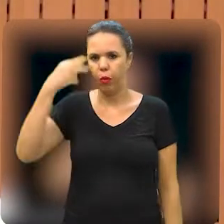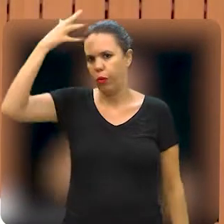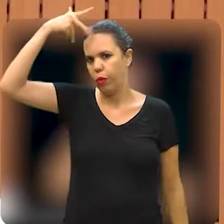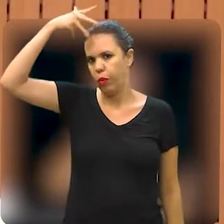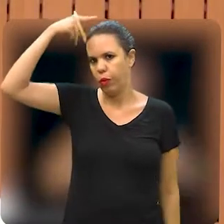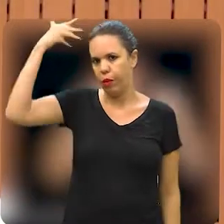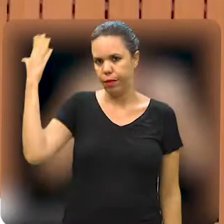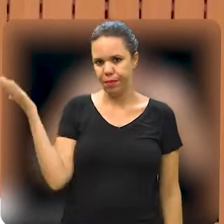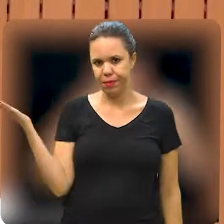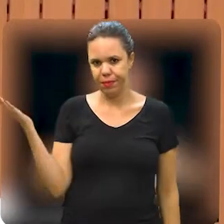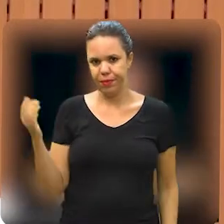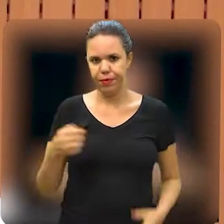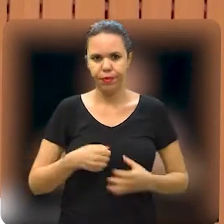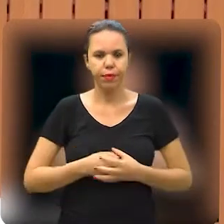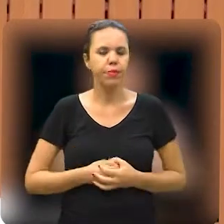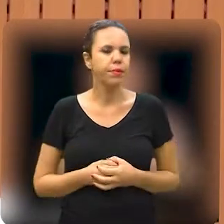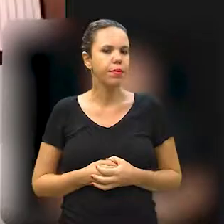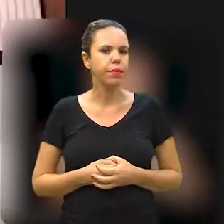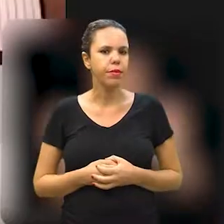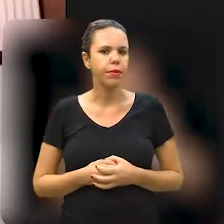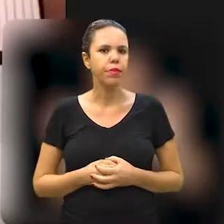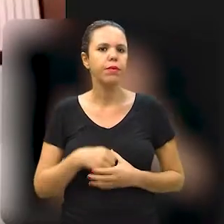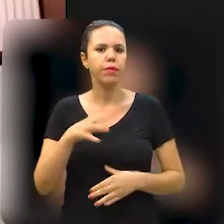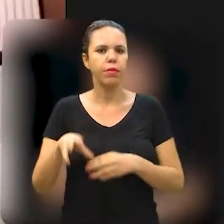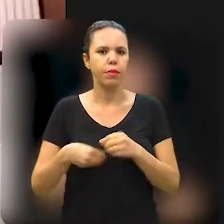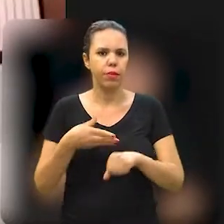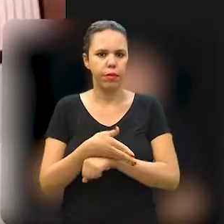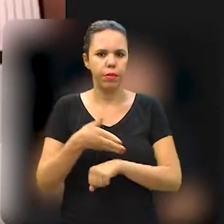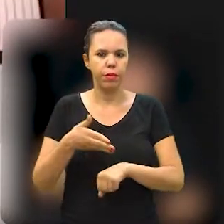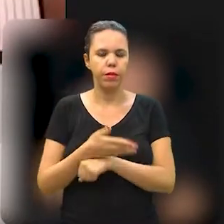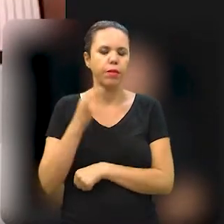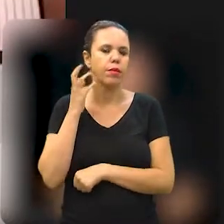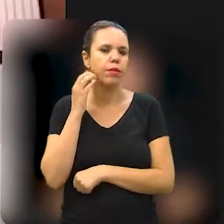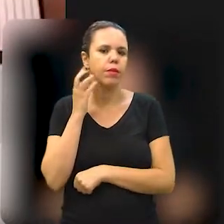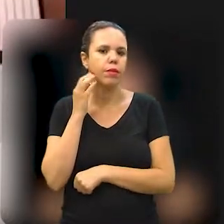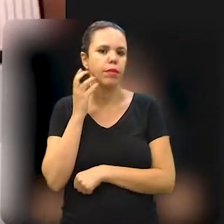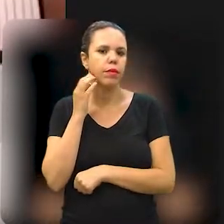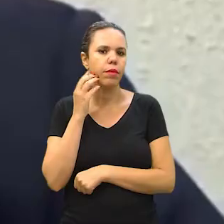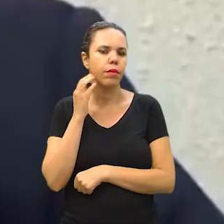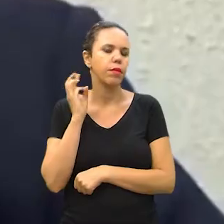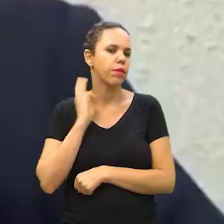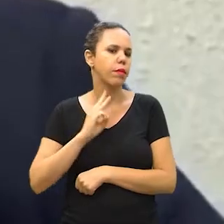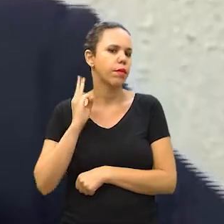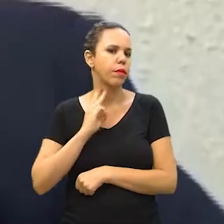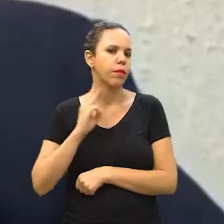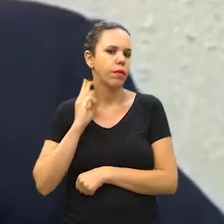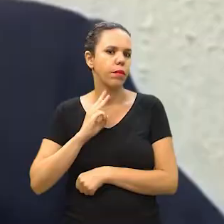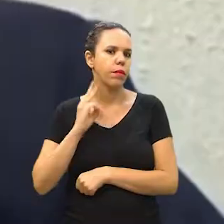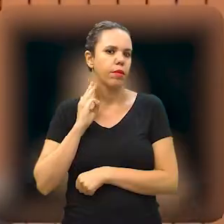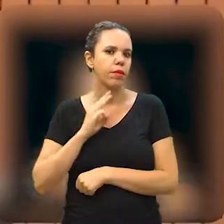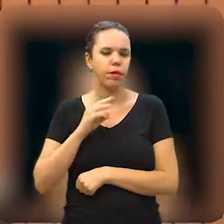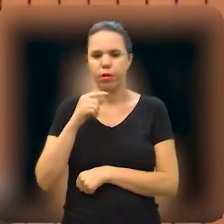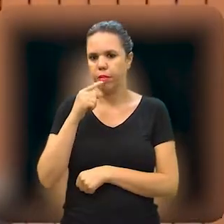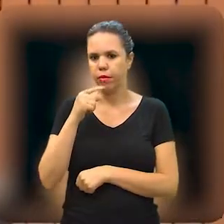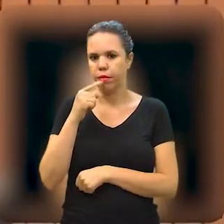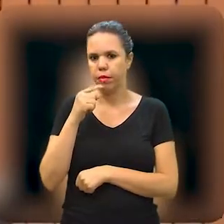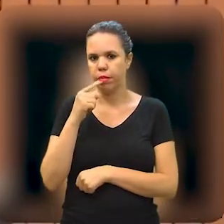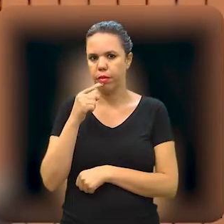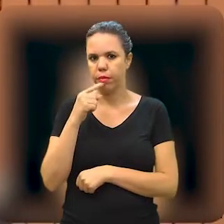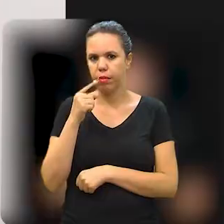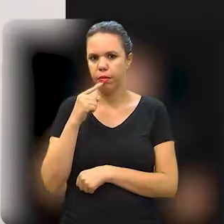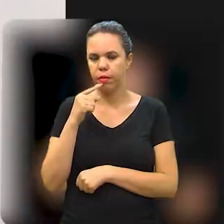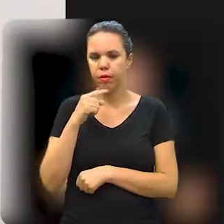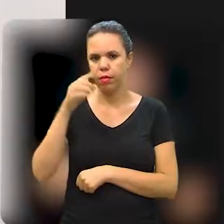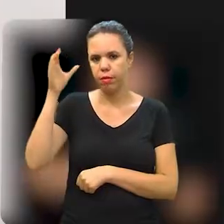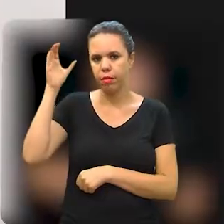pelo vereador Rodrigo da Farmadic e composta também por Igor Diego, Cecílio Santos, Eduardo